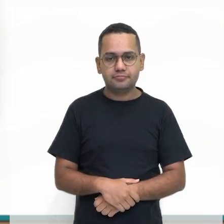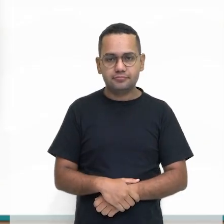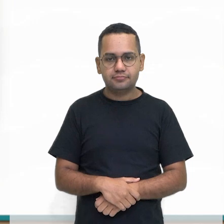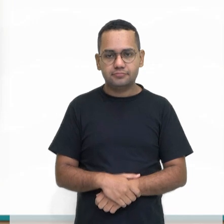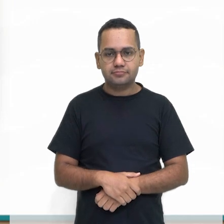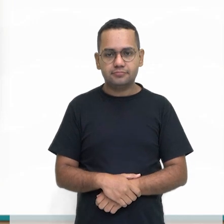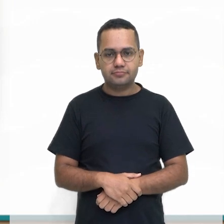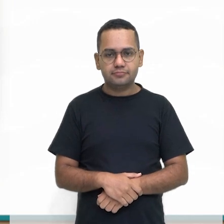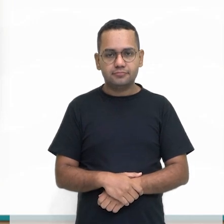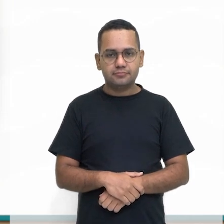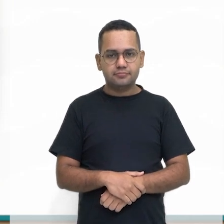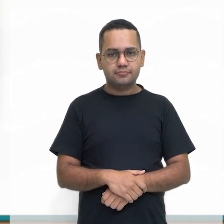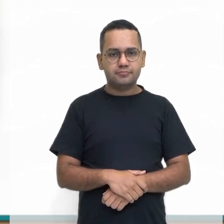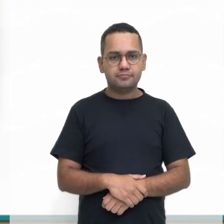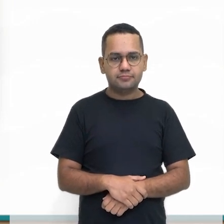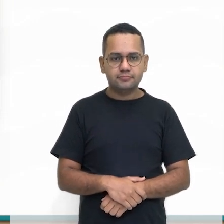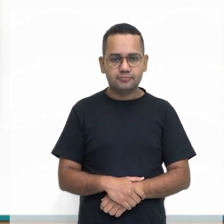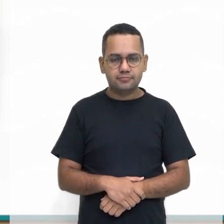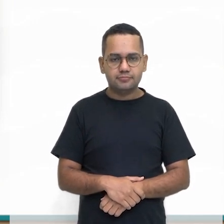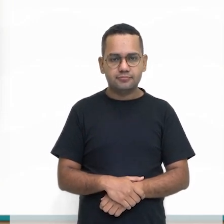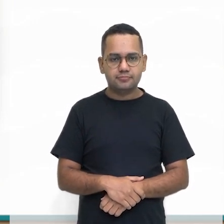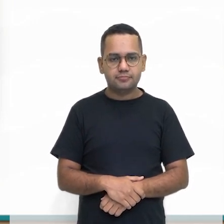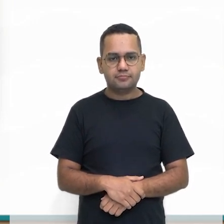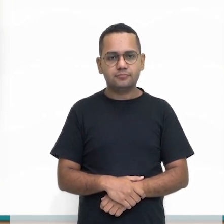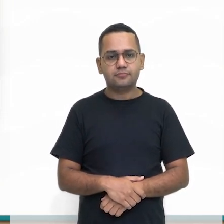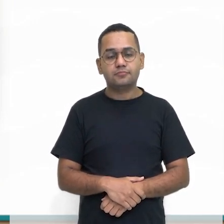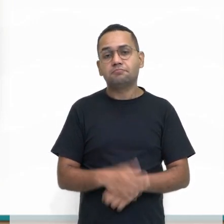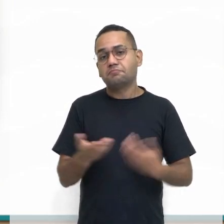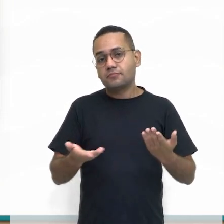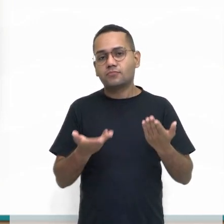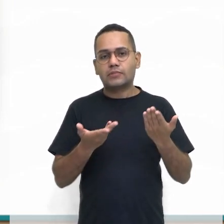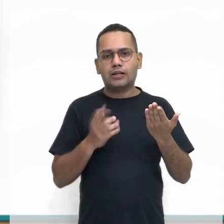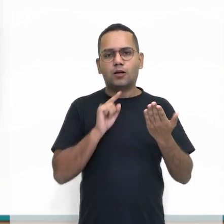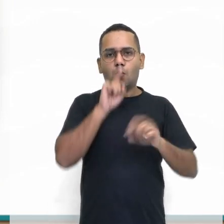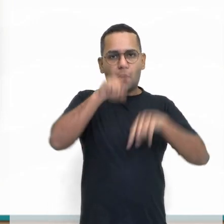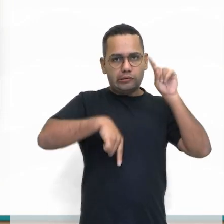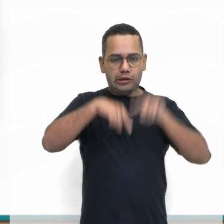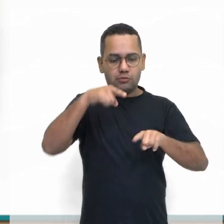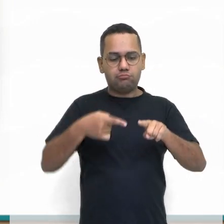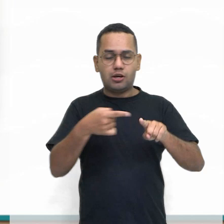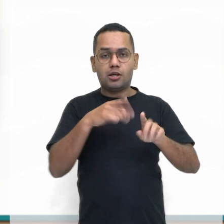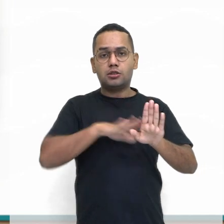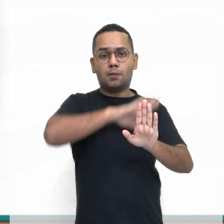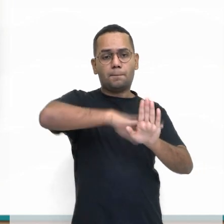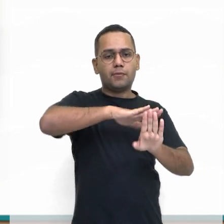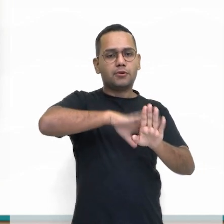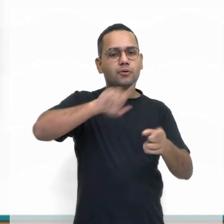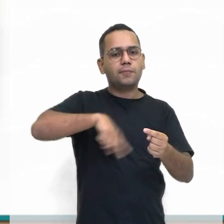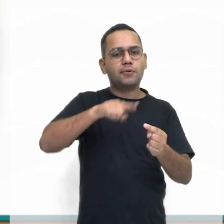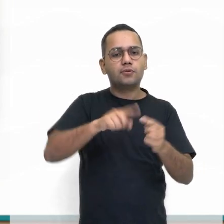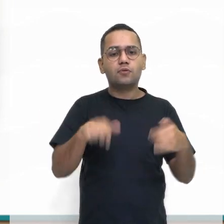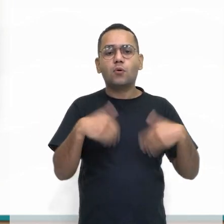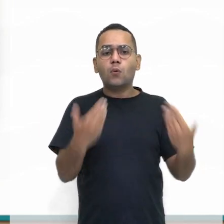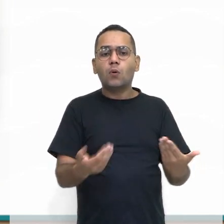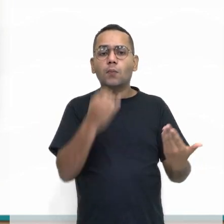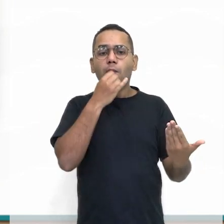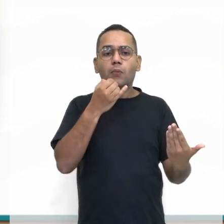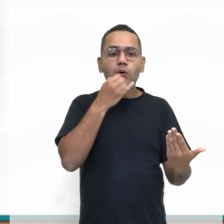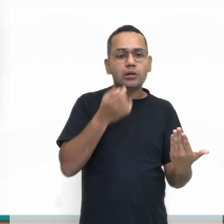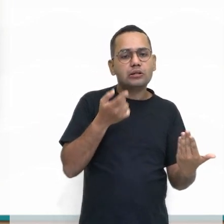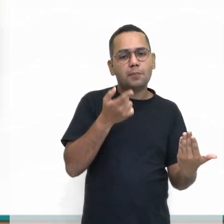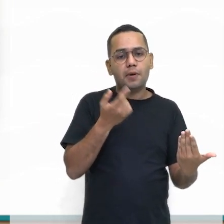Então, o foco da ideia, o conceito ou a mensagem é mais importante que a execução técnica ou